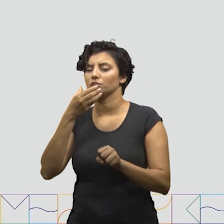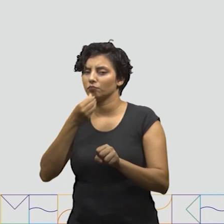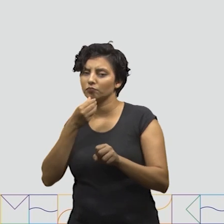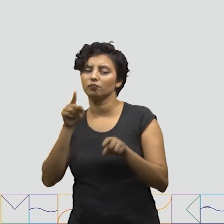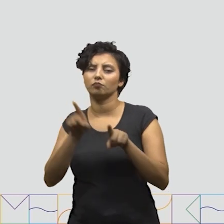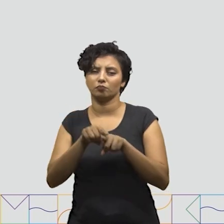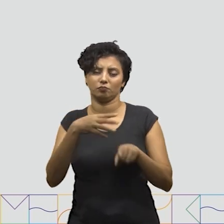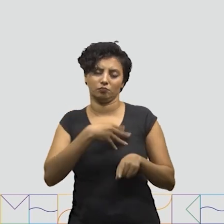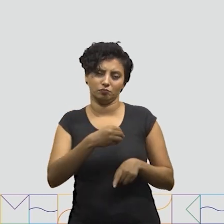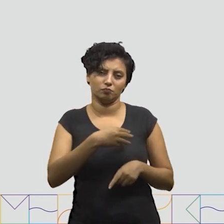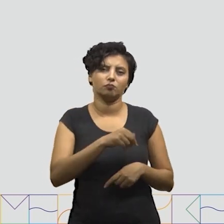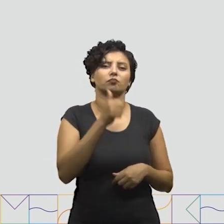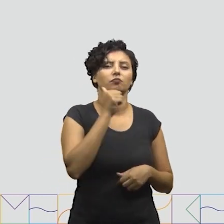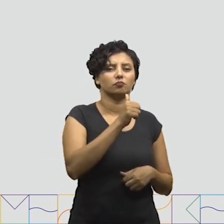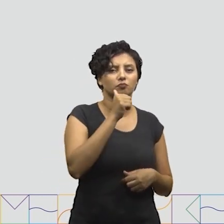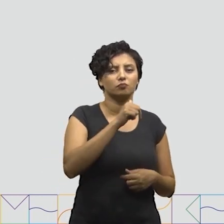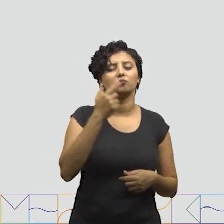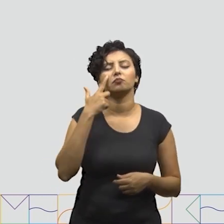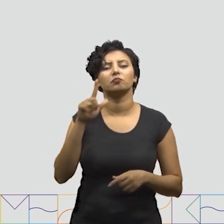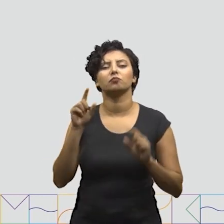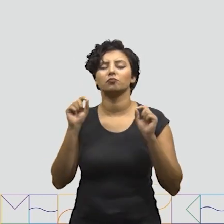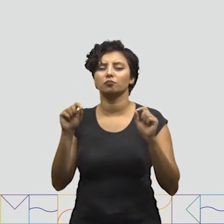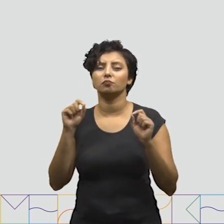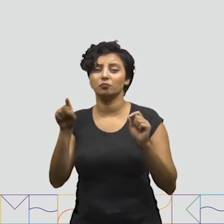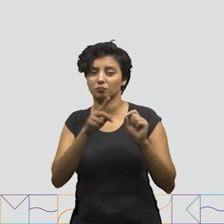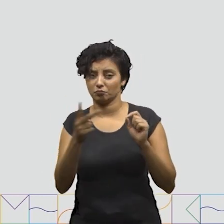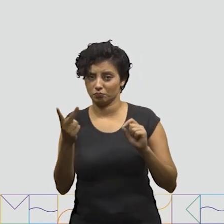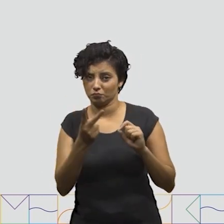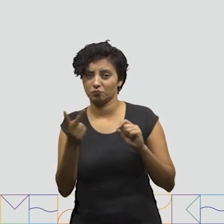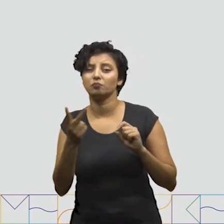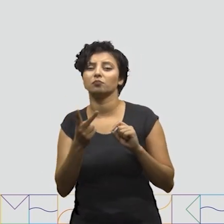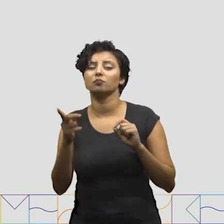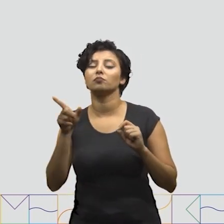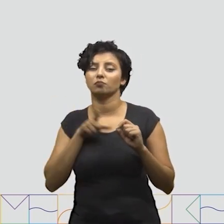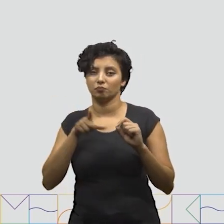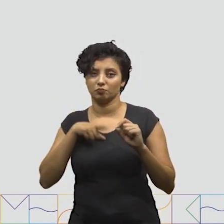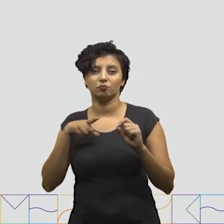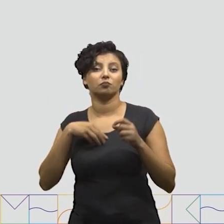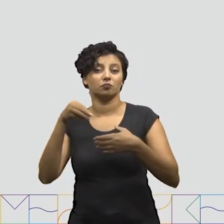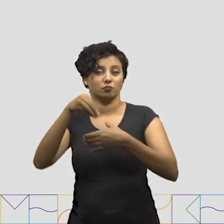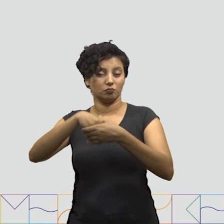masculino e feminino. Vimos